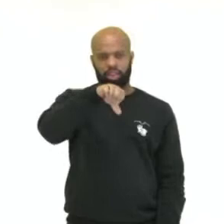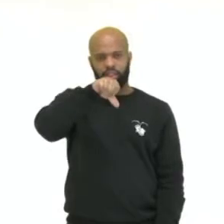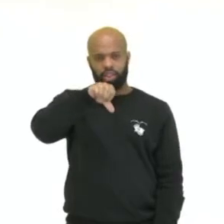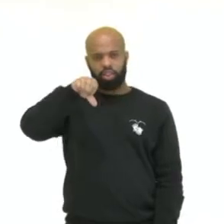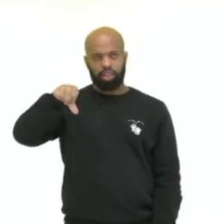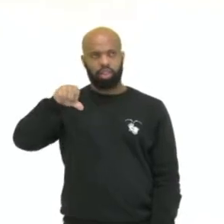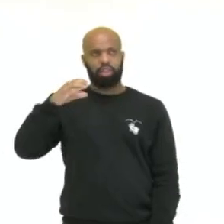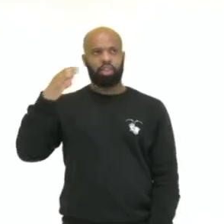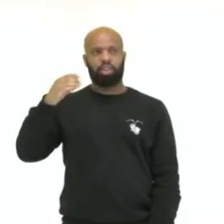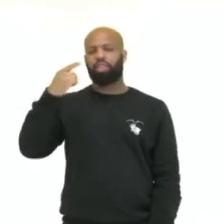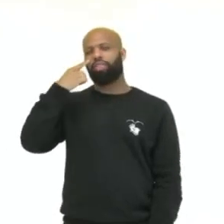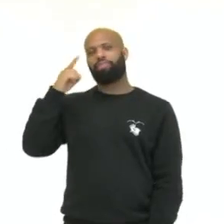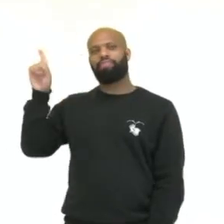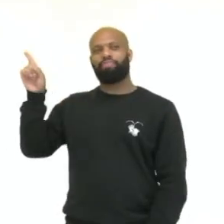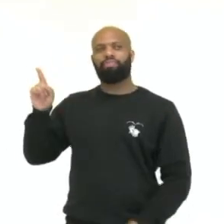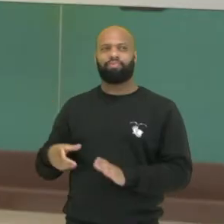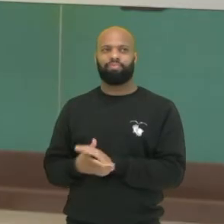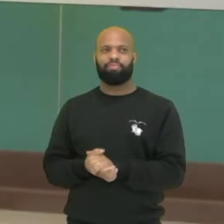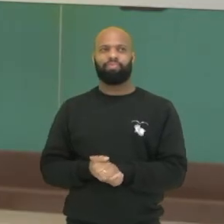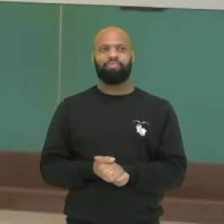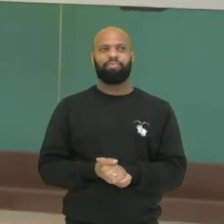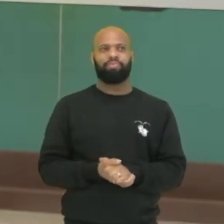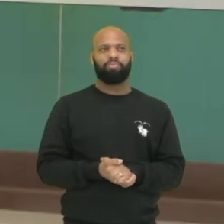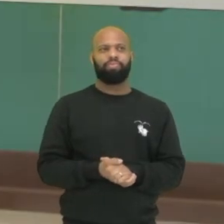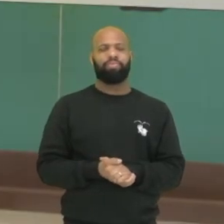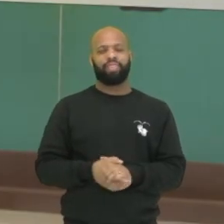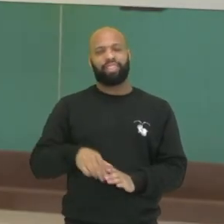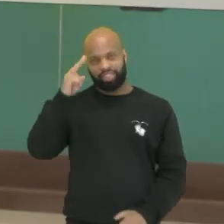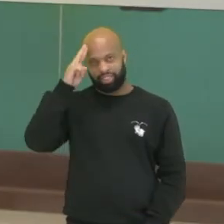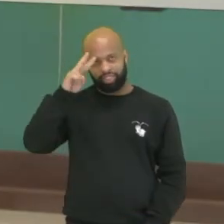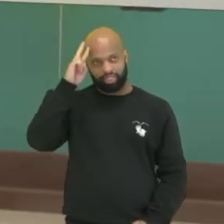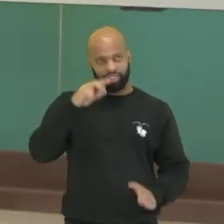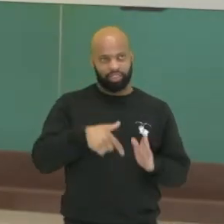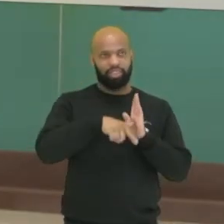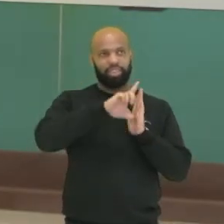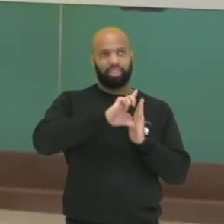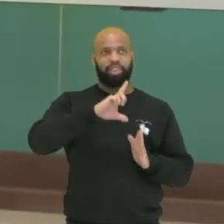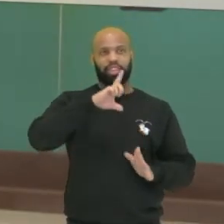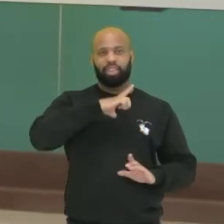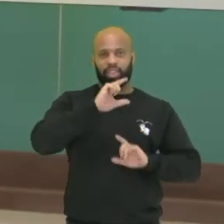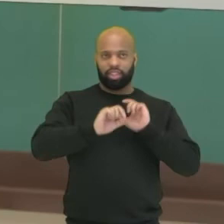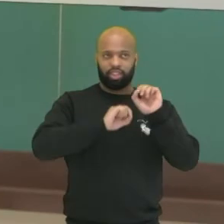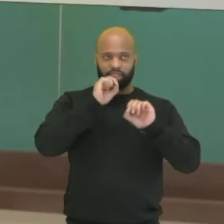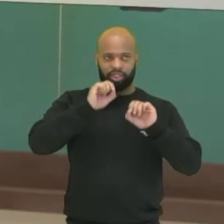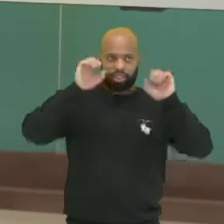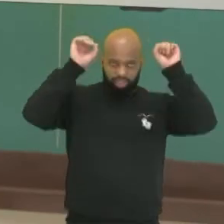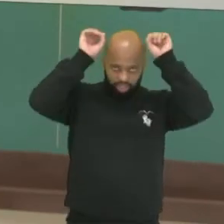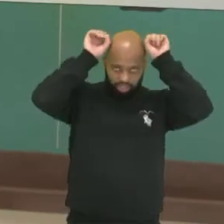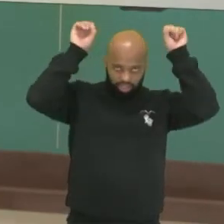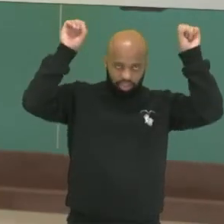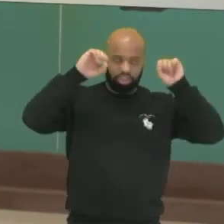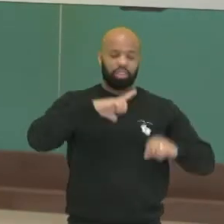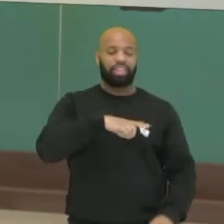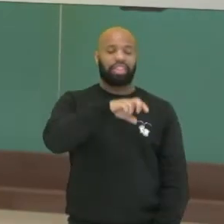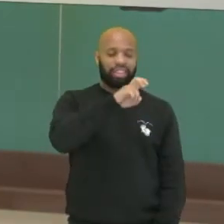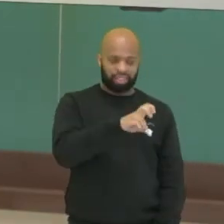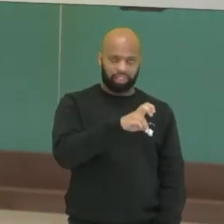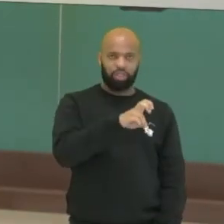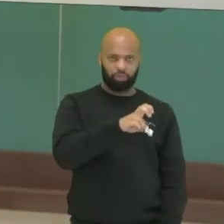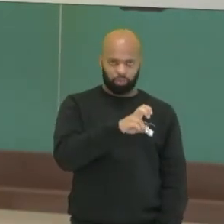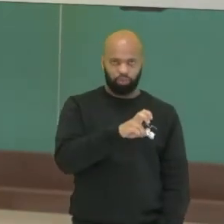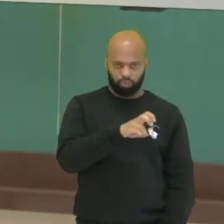9,99. Parando aqui, vamos parar aqui, veja só. Lembra da propaganda anterior? Era 5 embalagens do biscoito, lá da